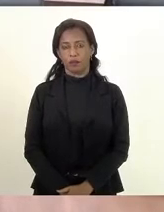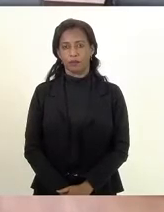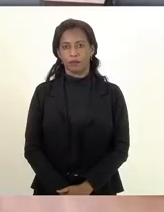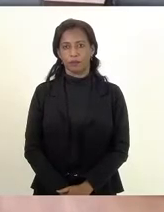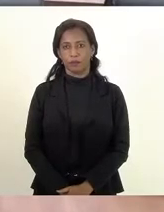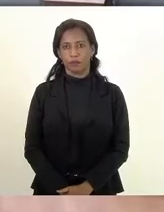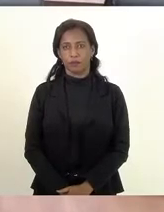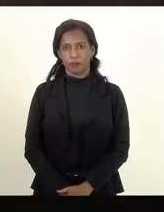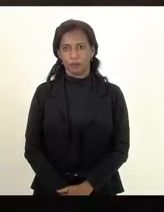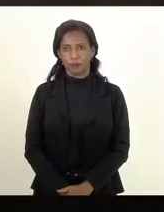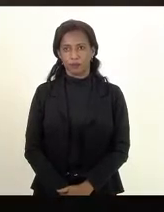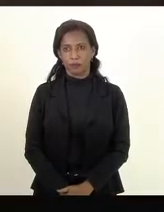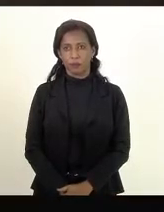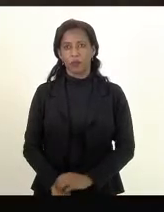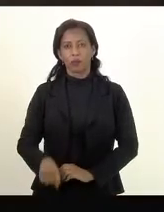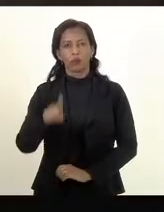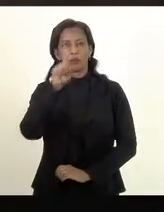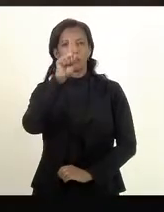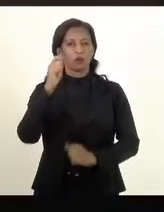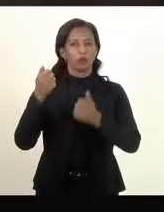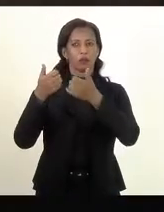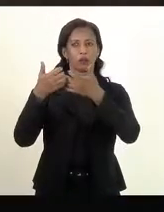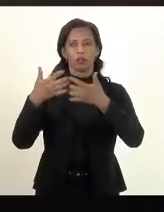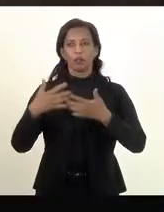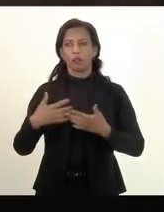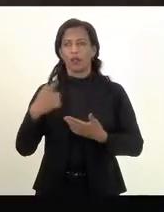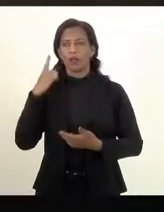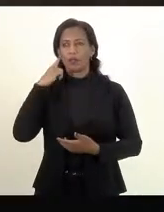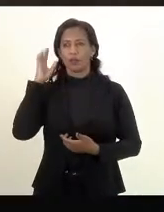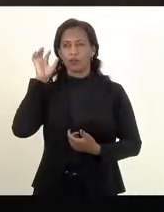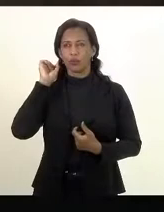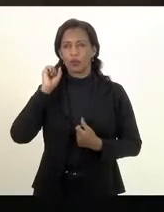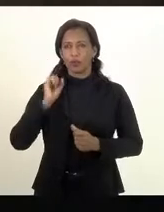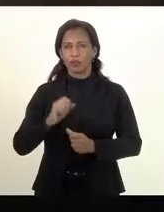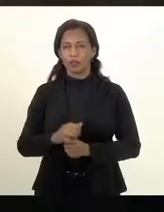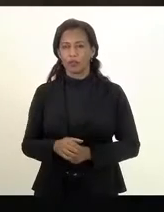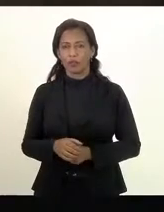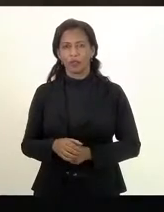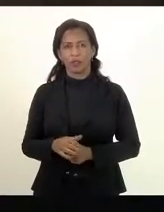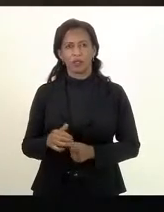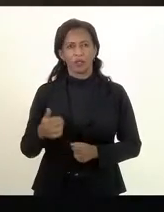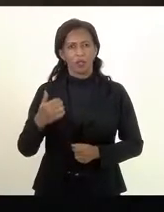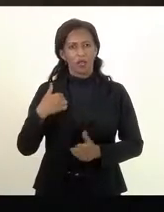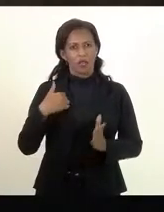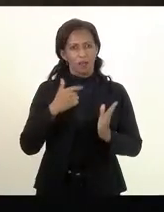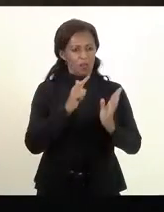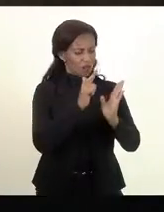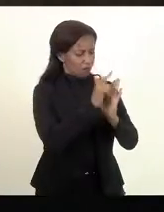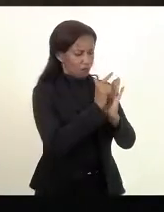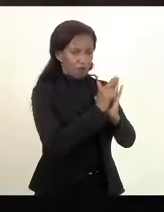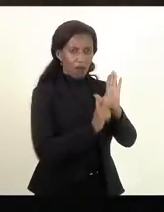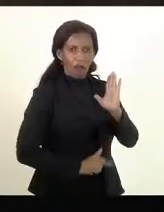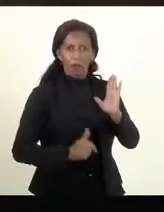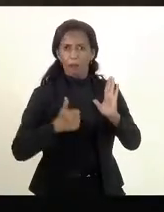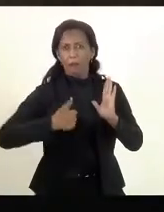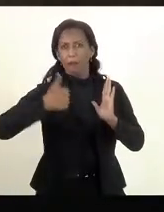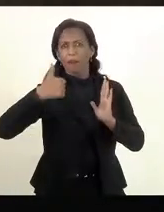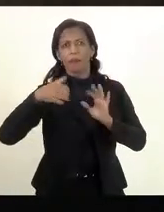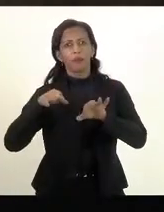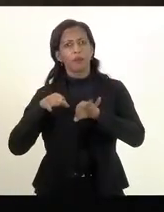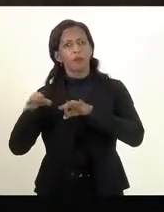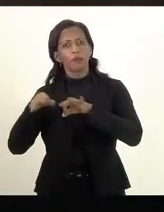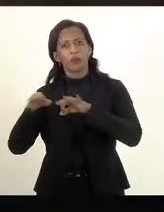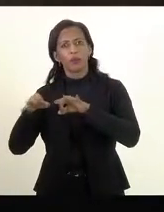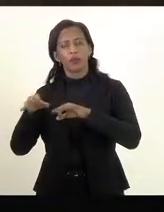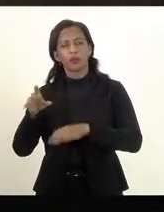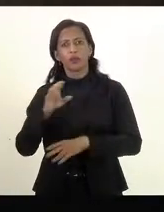Presidente, antes apenas um esclarecimento, na minha sequência na pauta, não era esse o primeiro projeto, não sei se eu me distraí, porque nós estamos